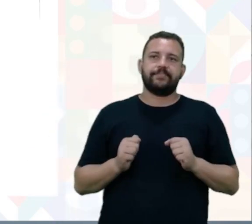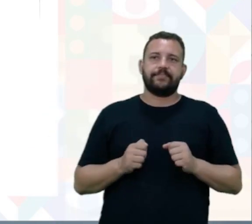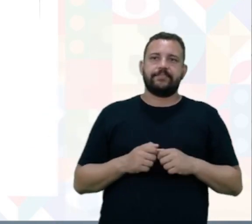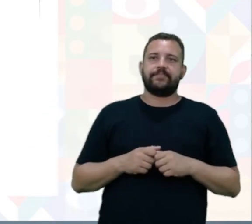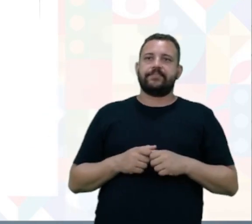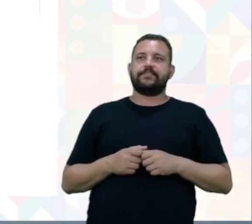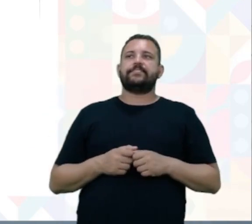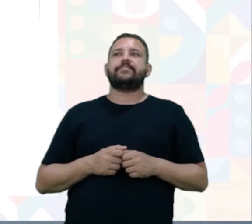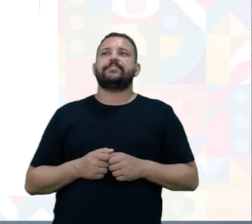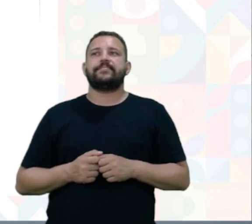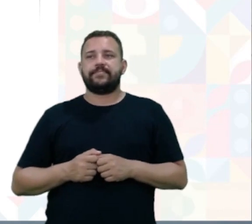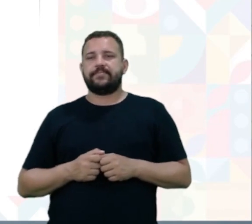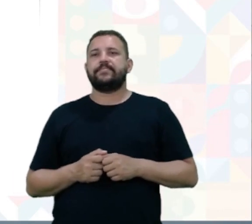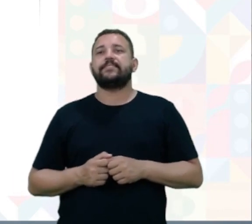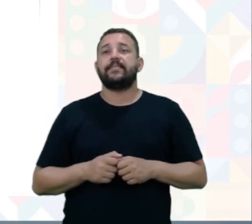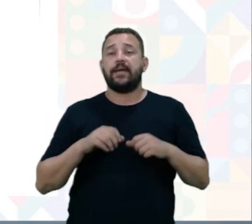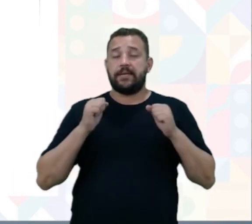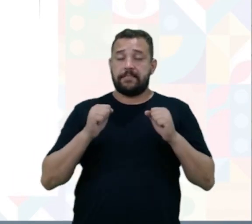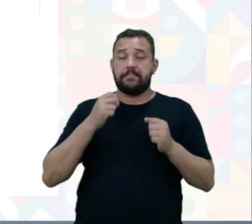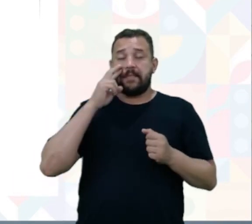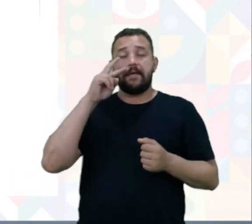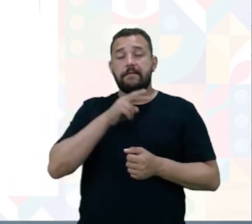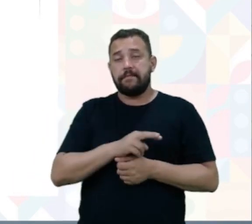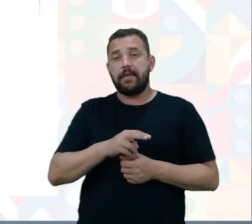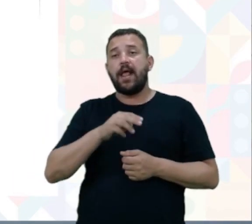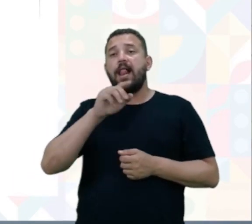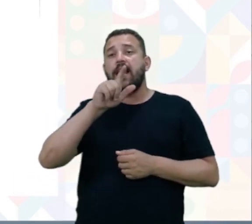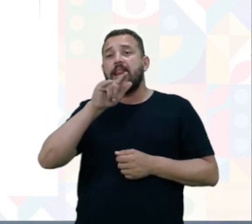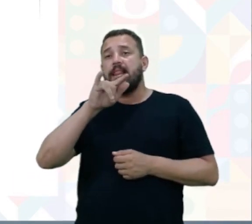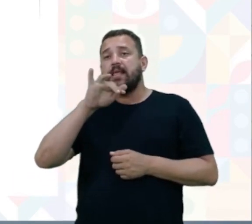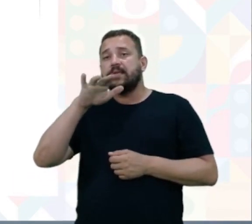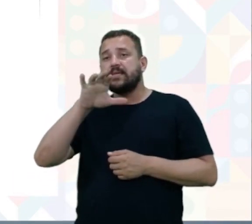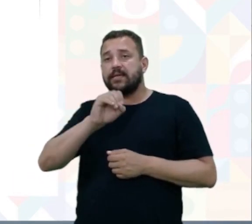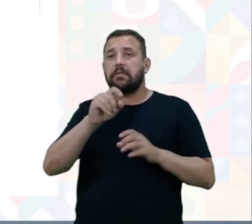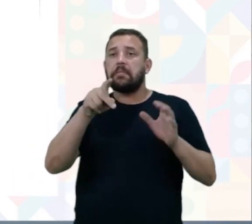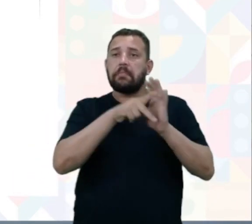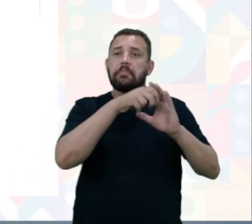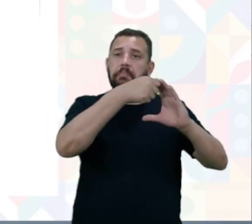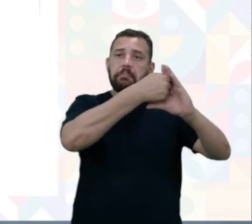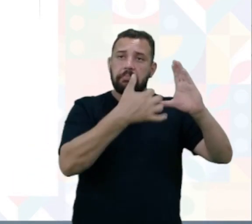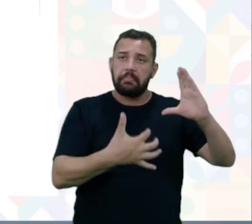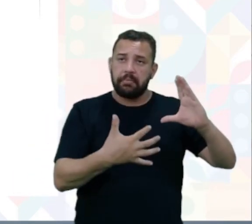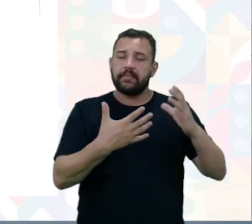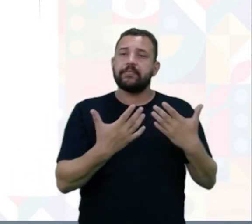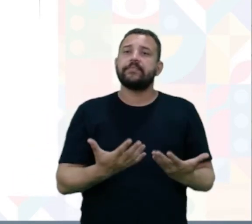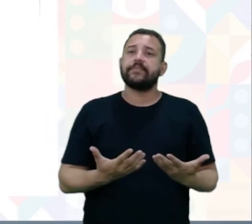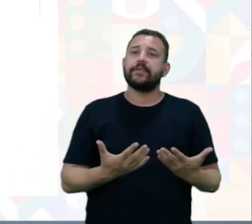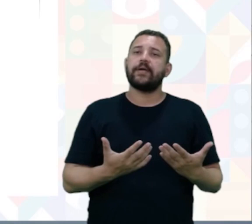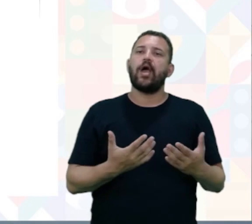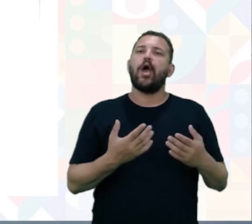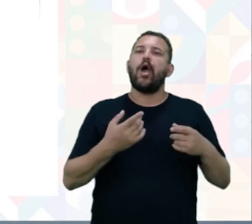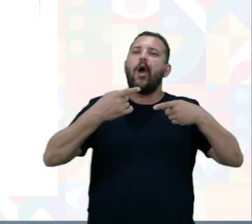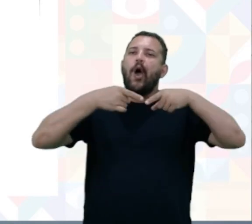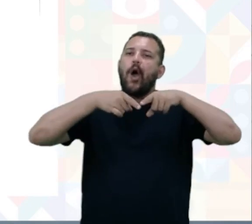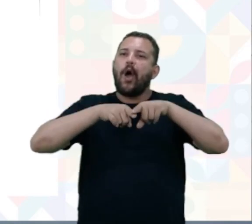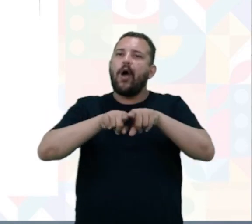Então, vamos ver as modalidades da licitação e suas características. Concorrência